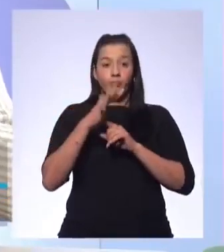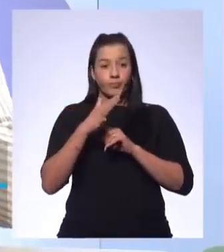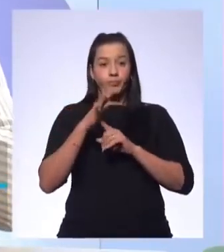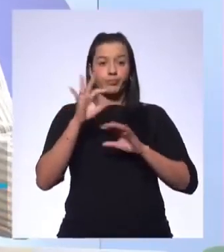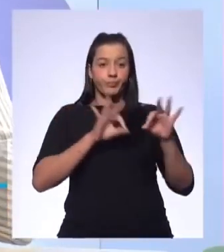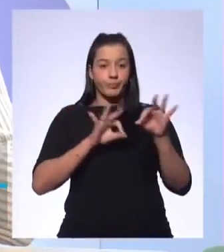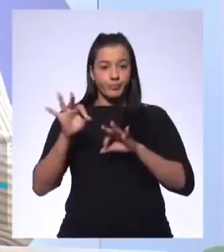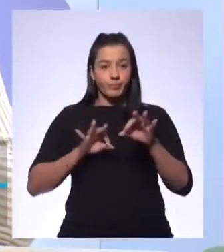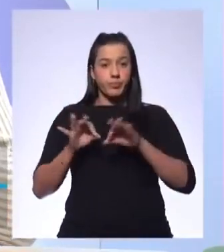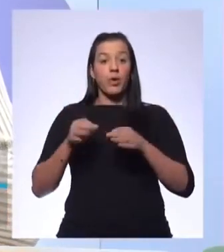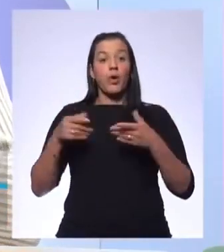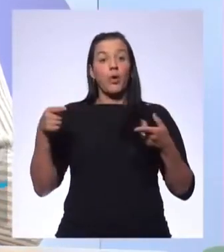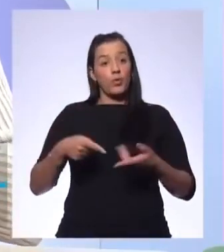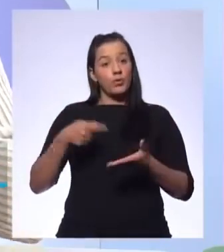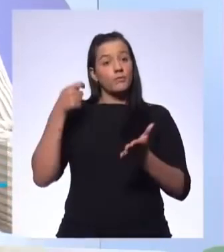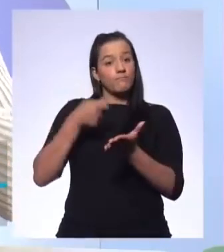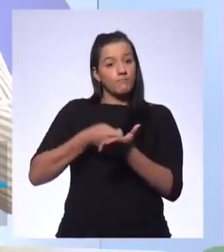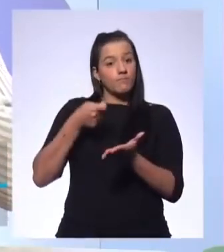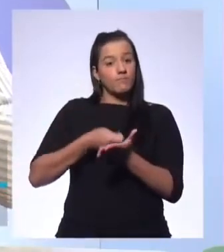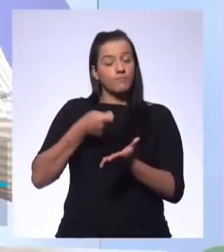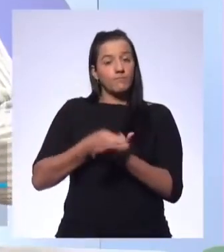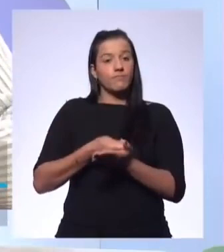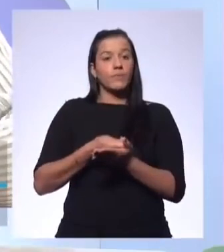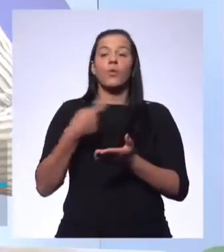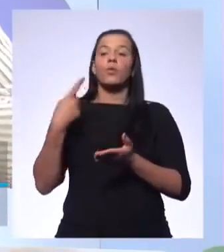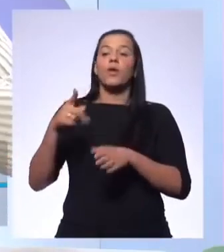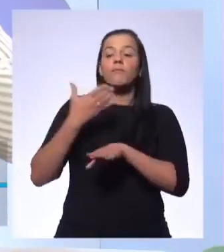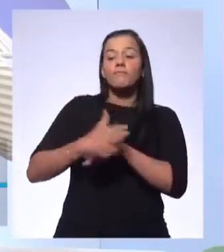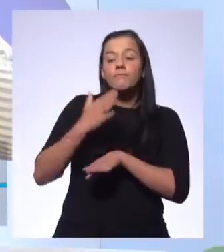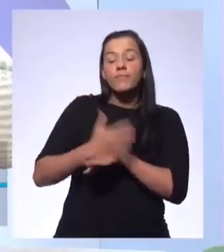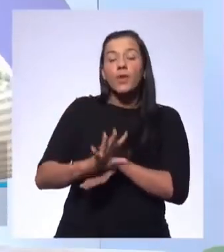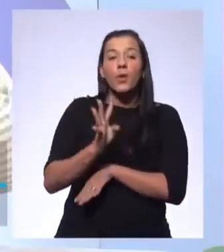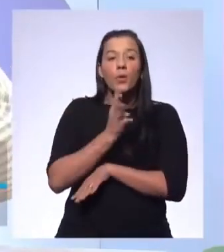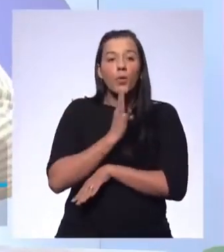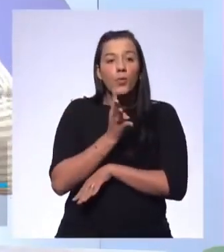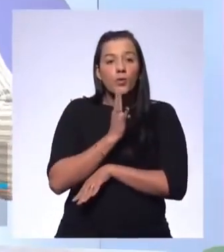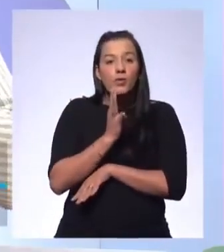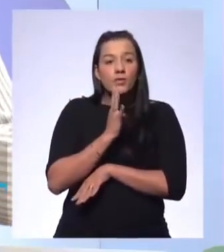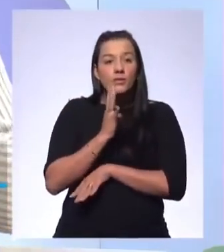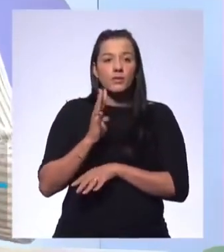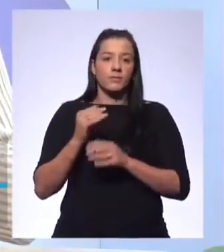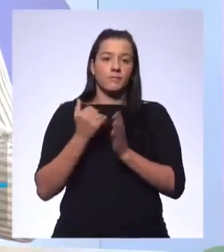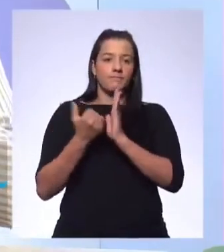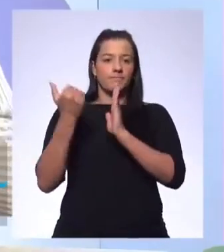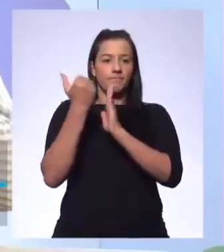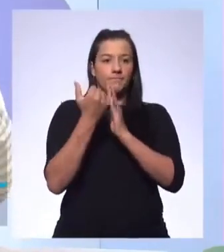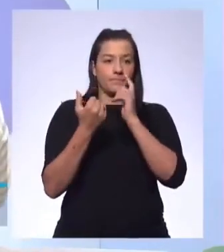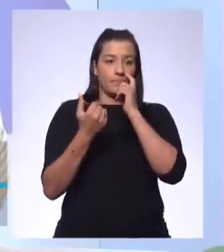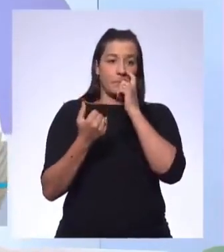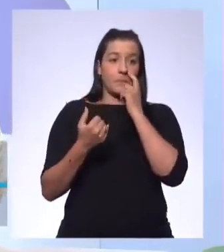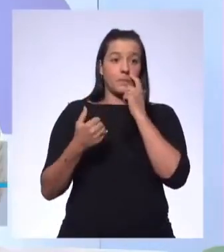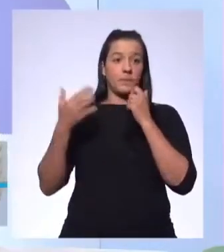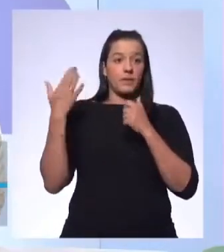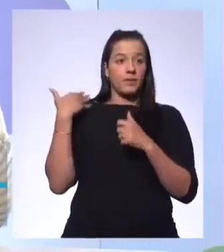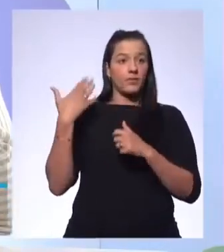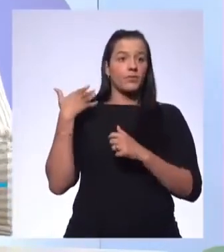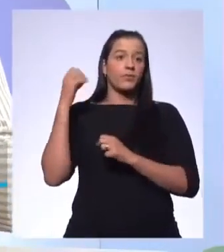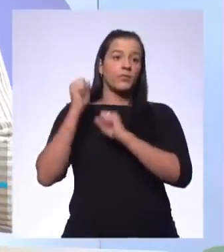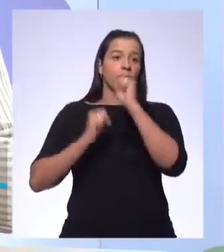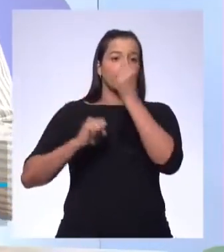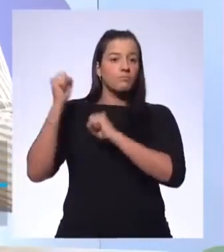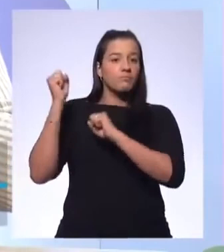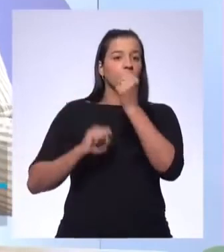exige uma capacitação do conhecimento da máquina. Eu trabalhei em indústria